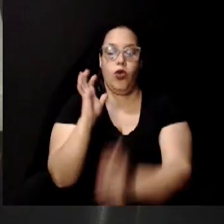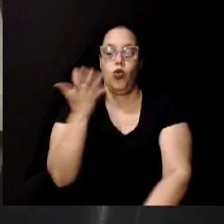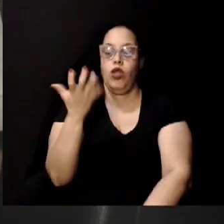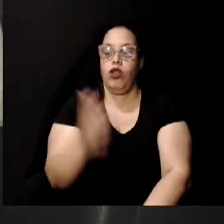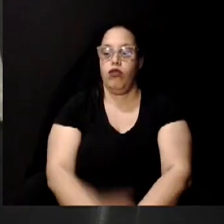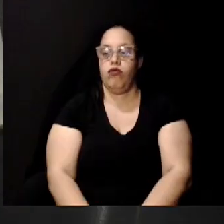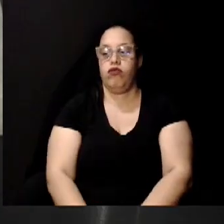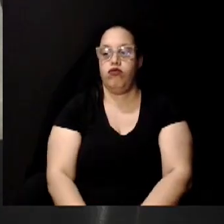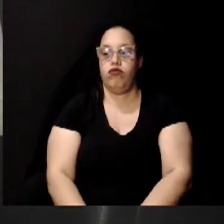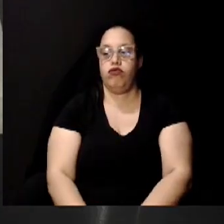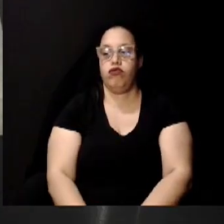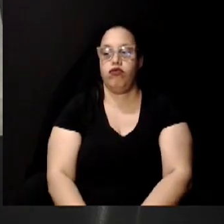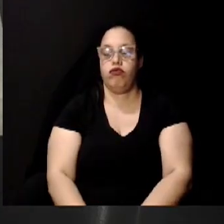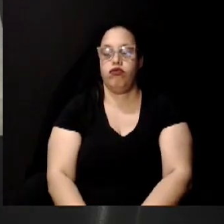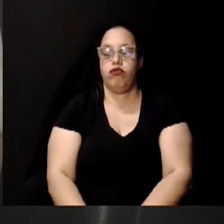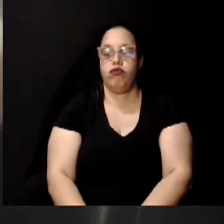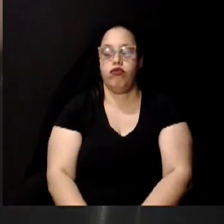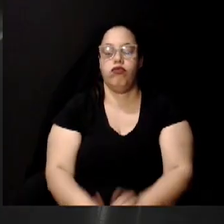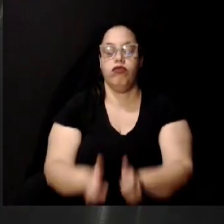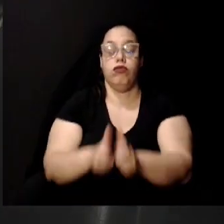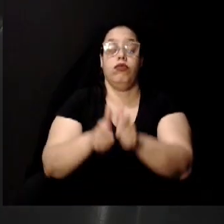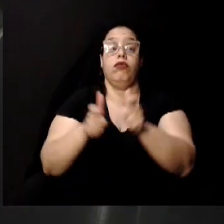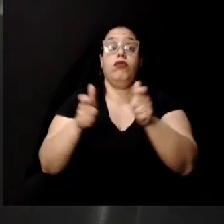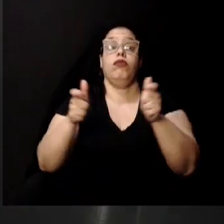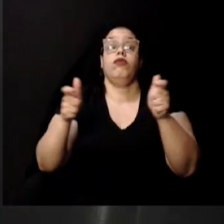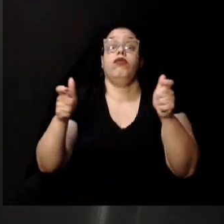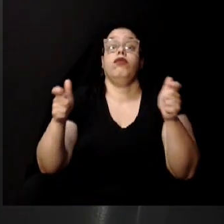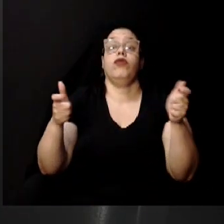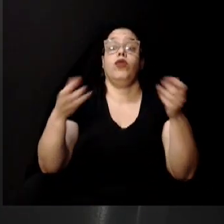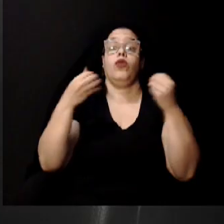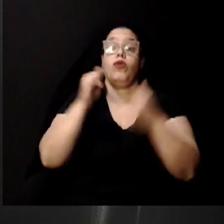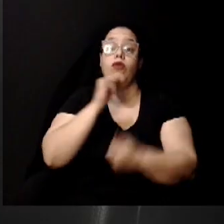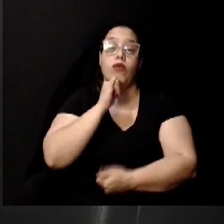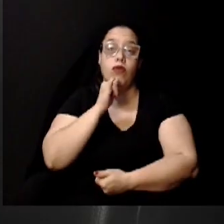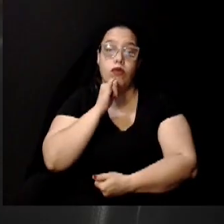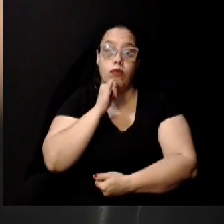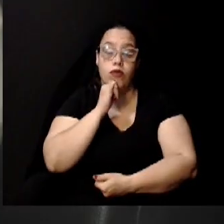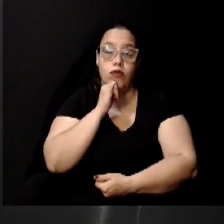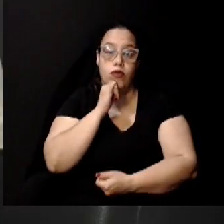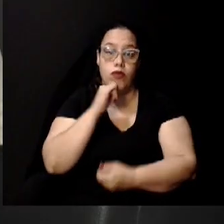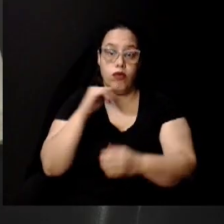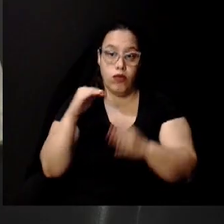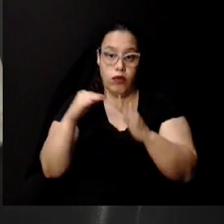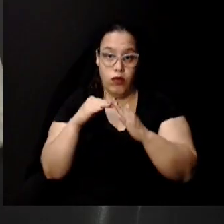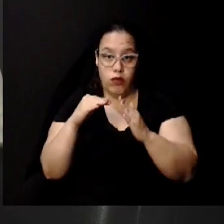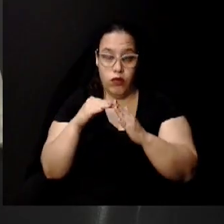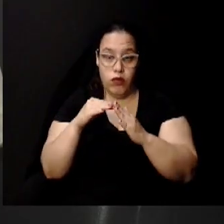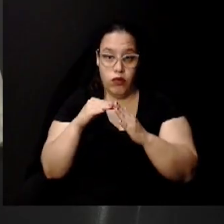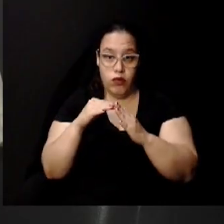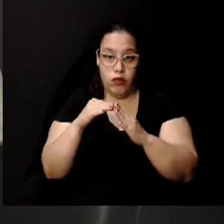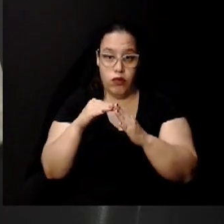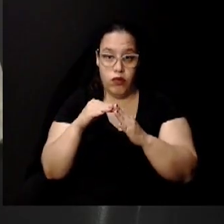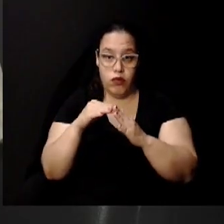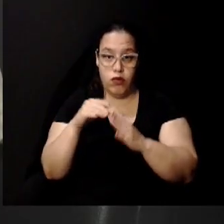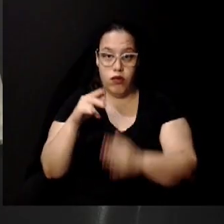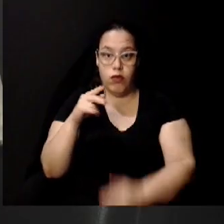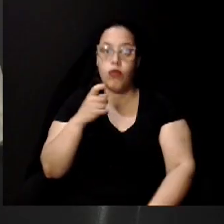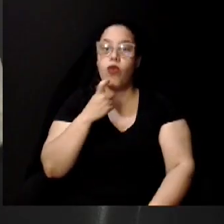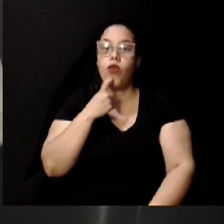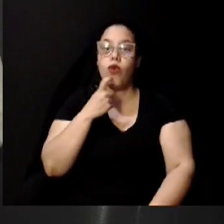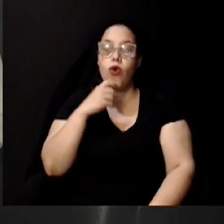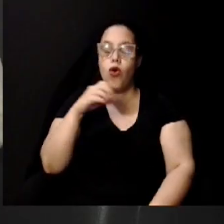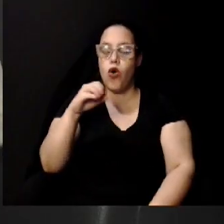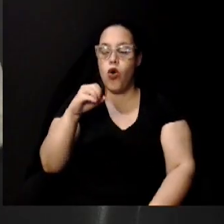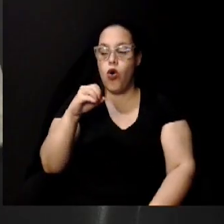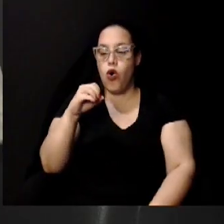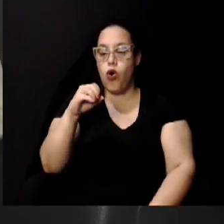incêndios grandes que tiveram, como por exemplo aquele que quase atingiu o Observatório de Campinas, ali em